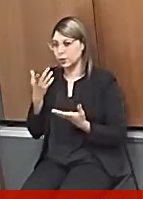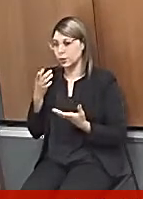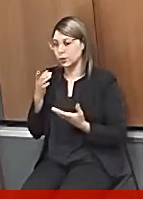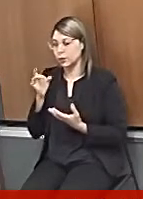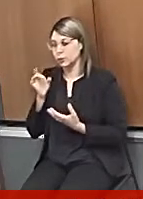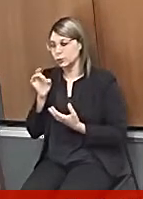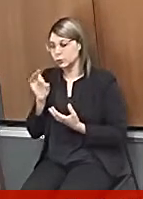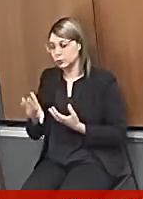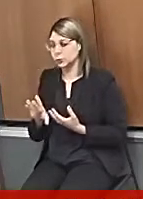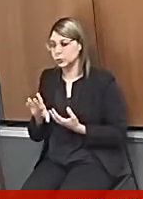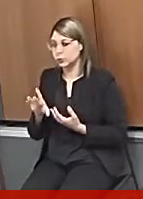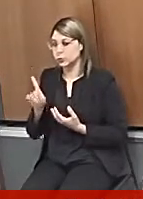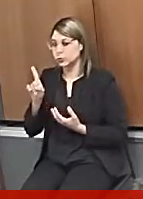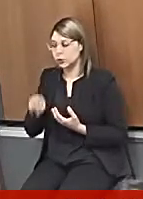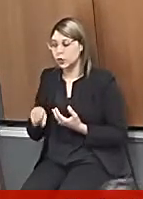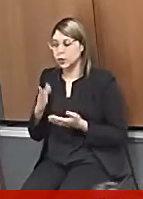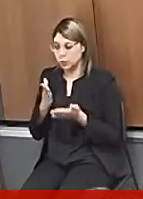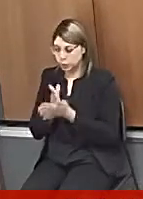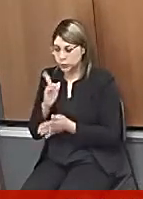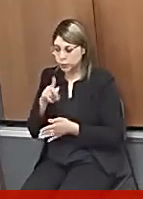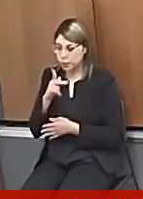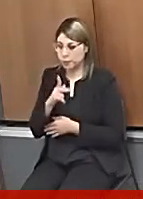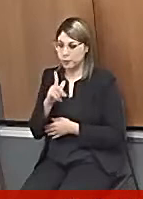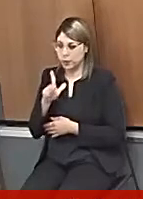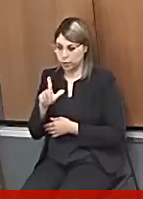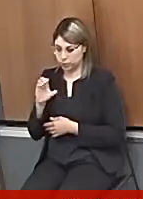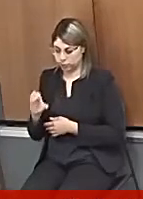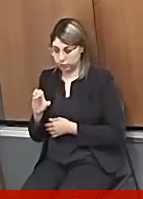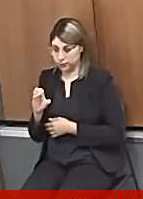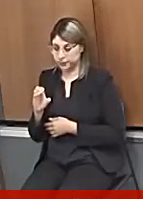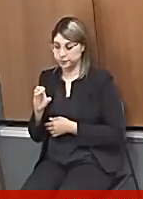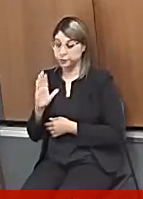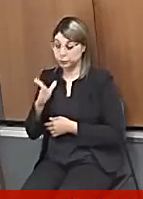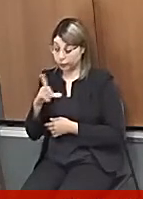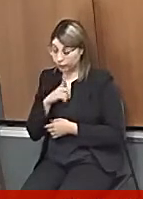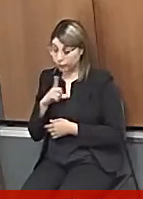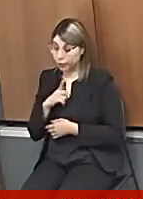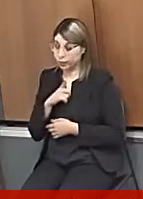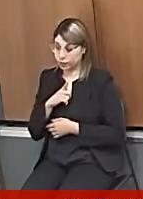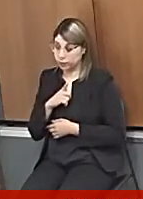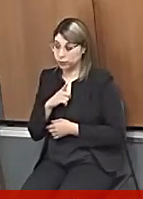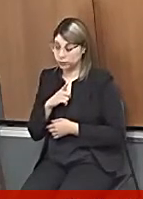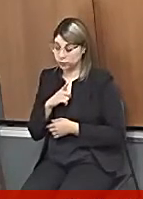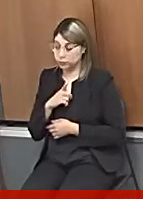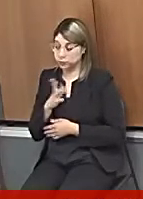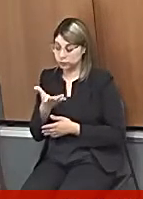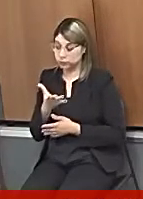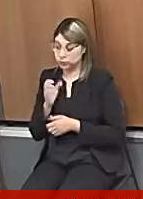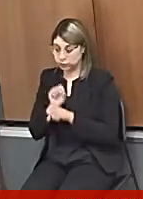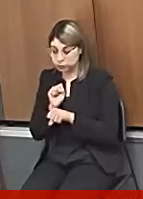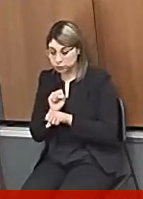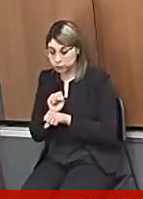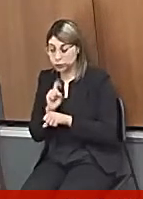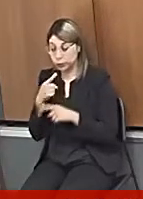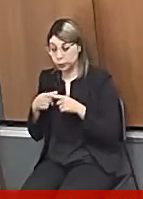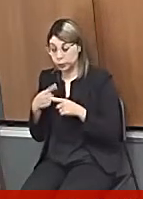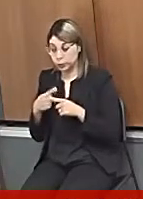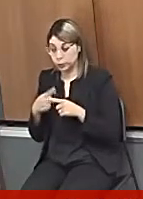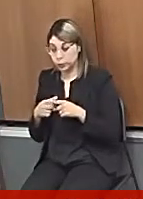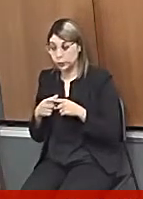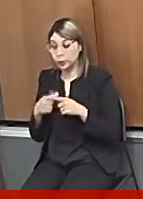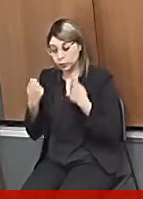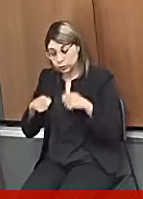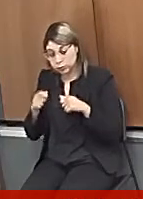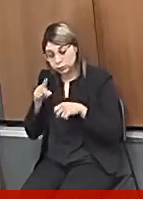independentemente do da aprovação do plc ela já tem essa essa previsão porque a necessidade de